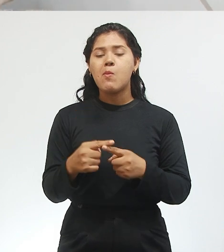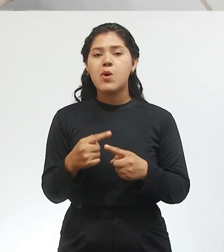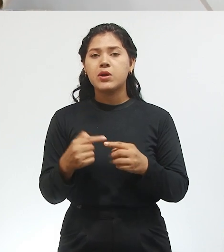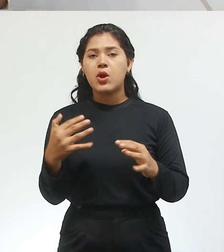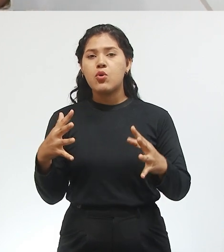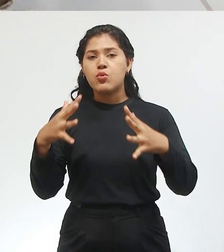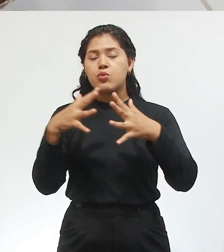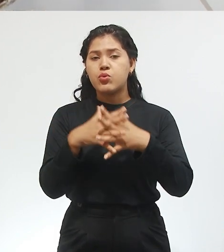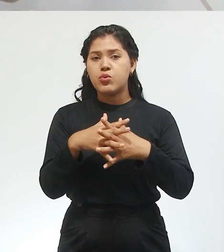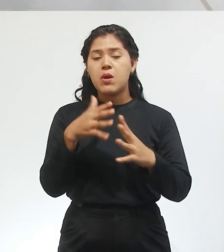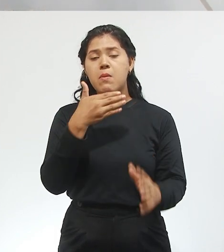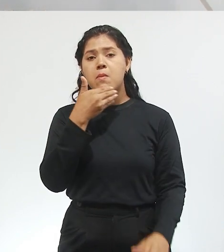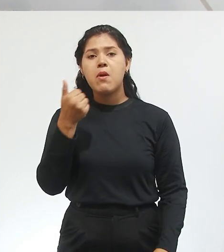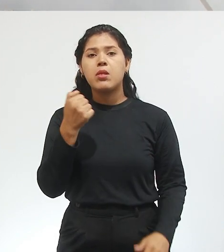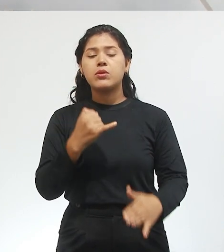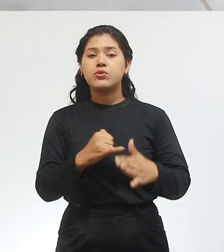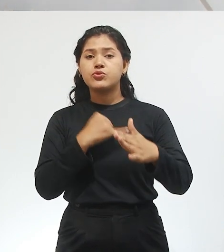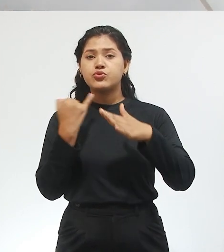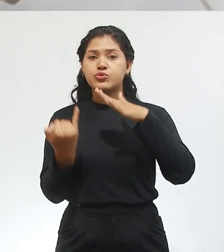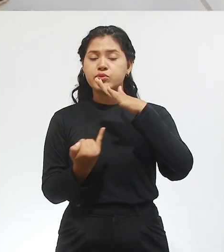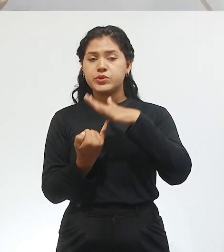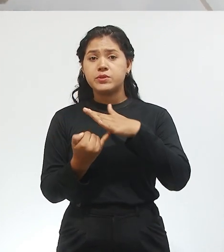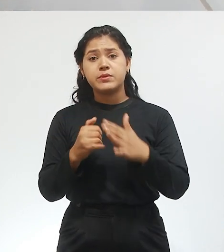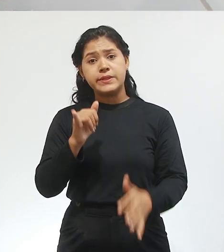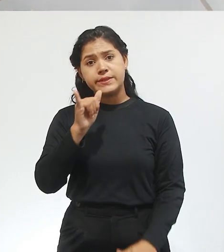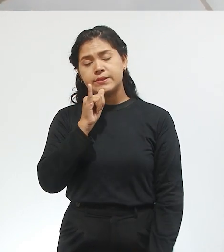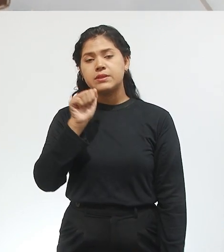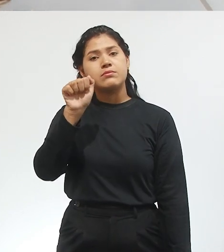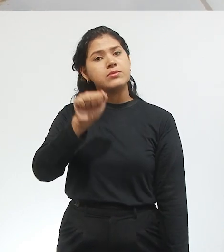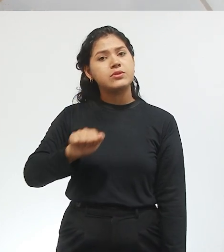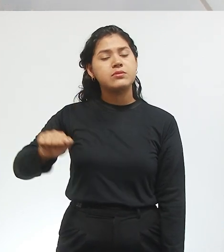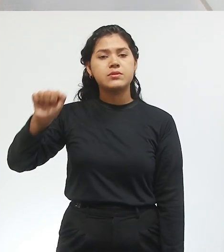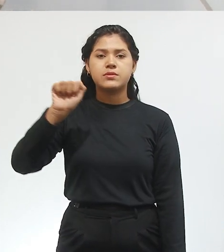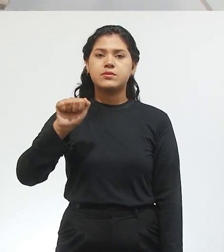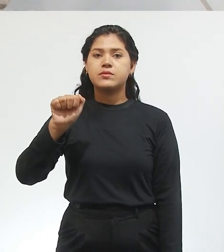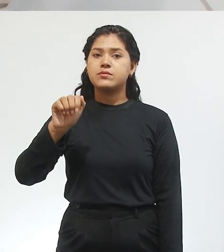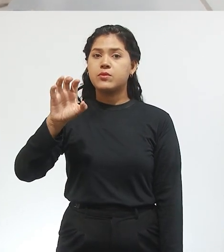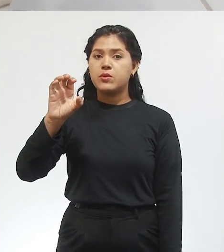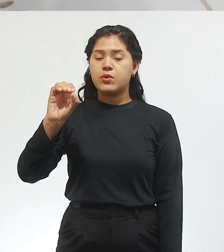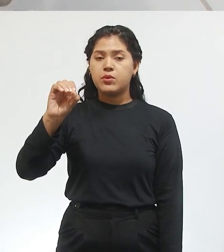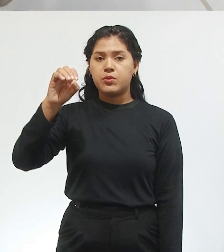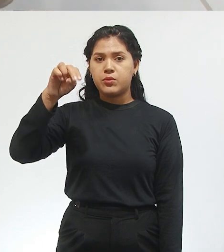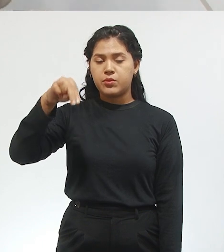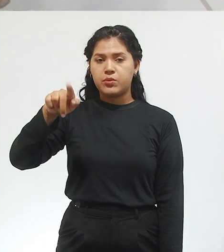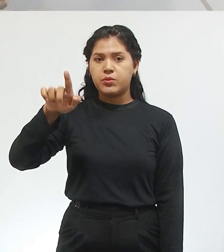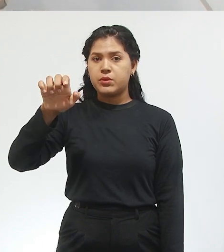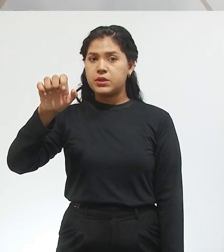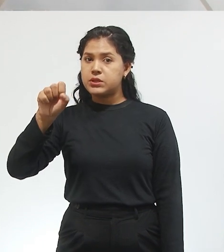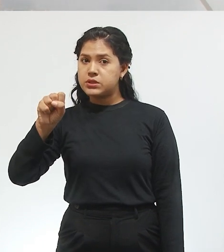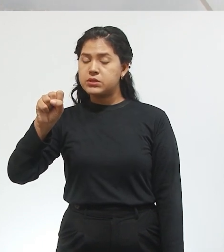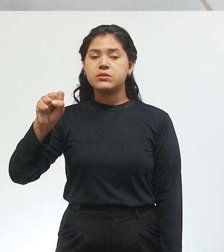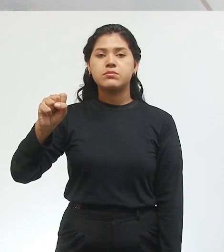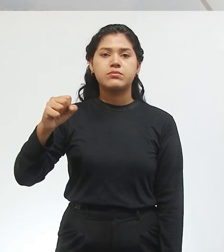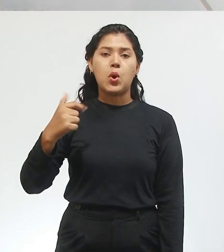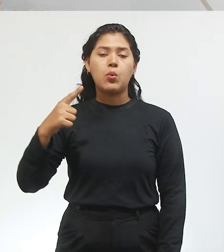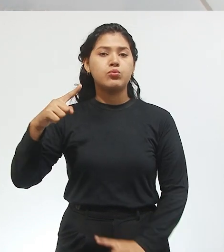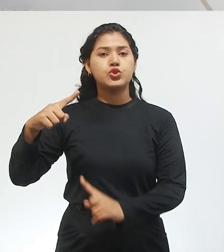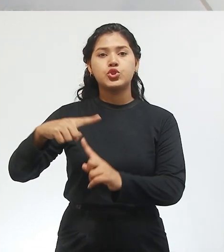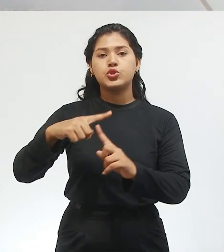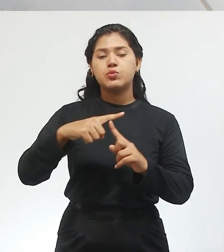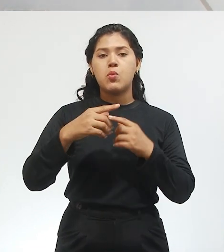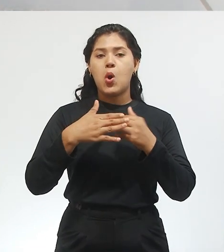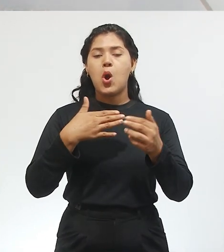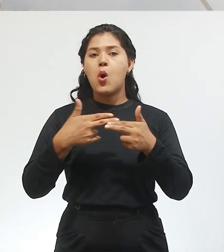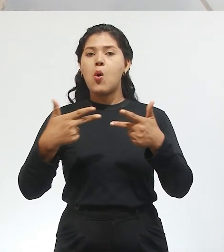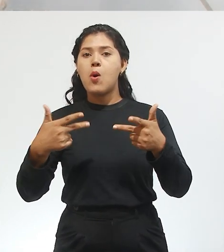Aquelas entidades também, uma associação, por exemplo, uma ONG, ela é uma entidade e ela não tem fins lucrativos.